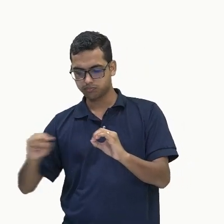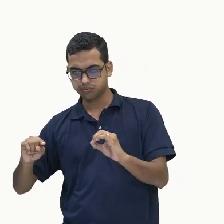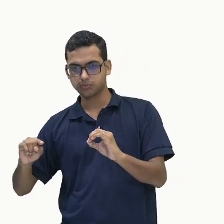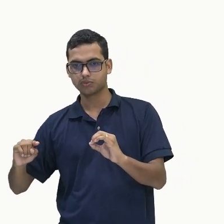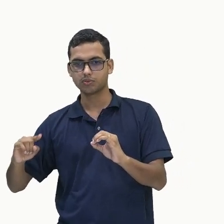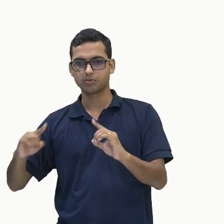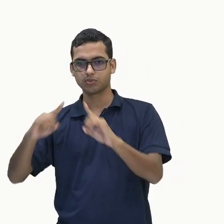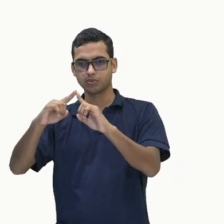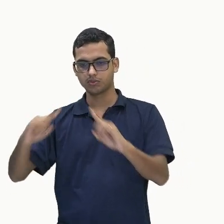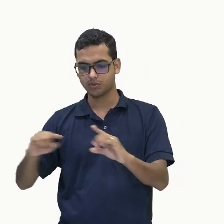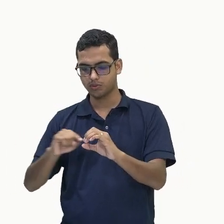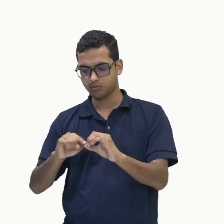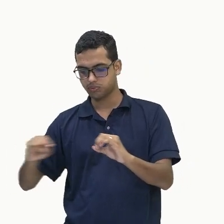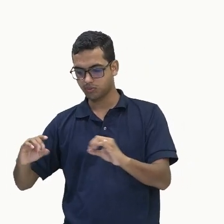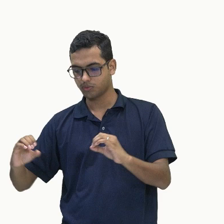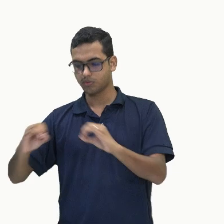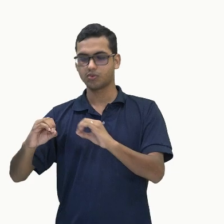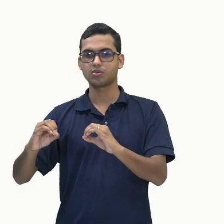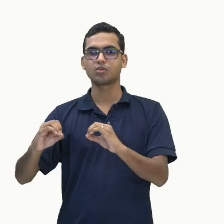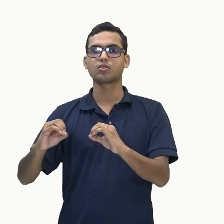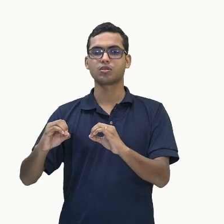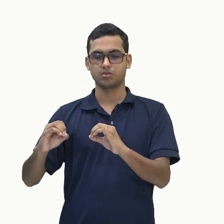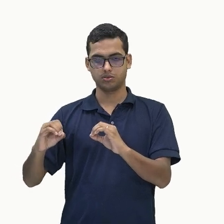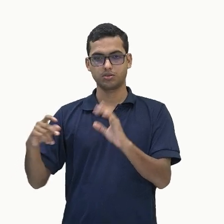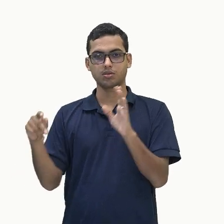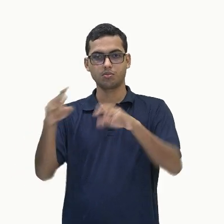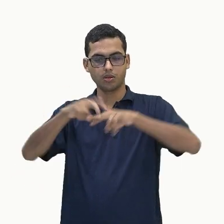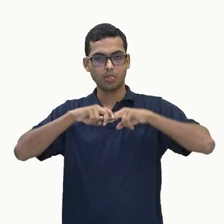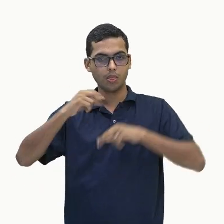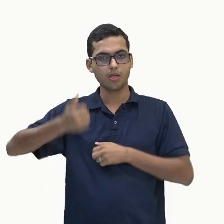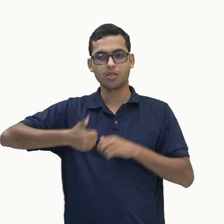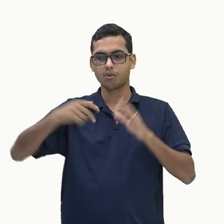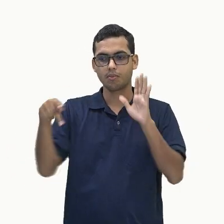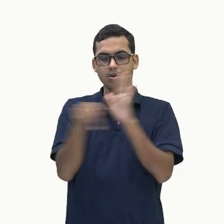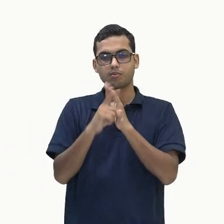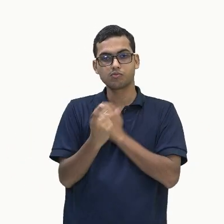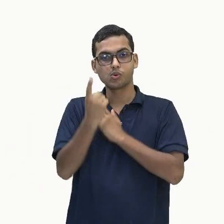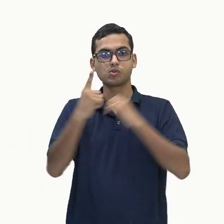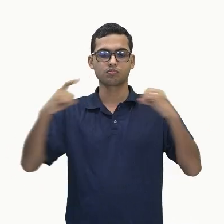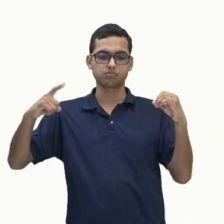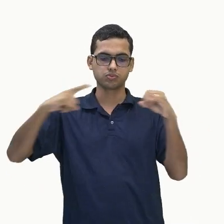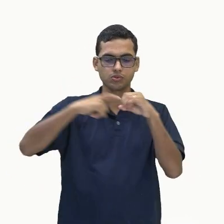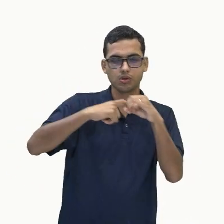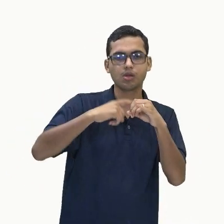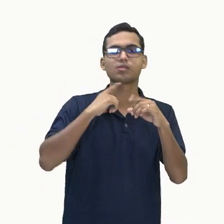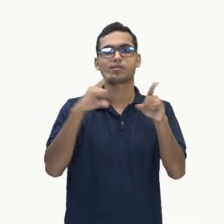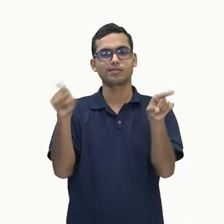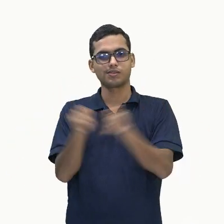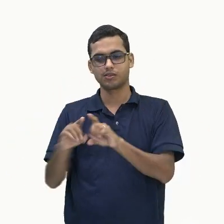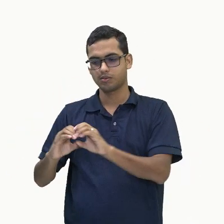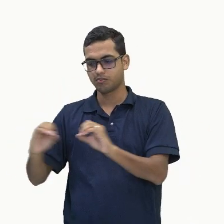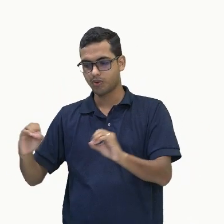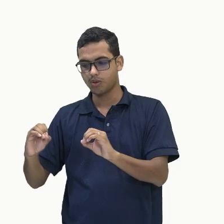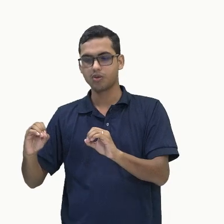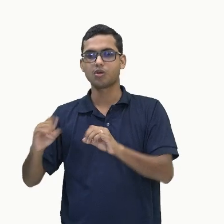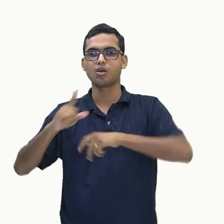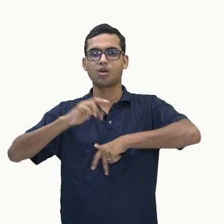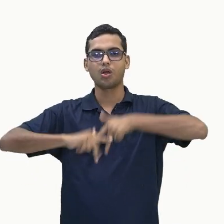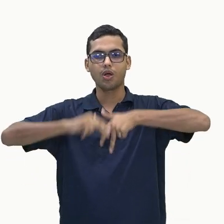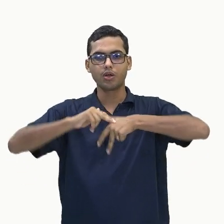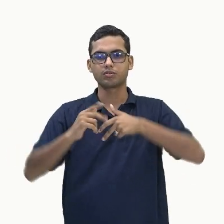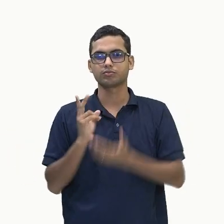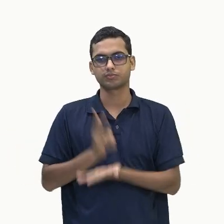gêmeos resultantes da mesma fecundação. Portanto, obrigatoriamente, eles vão apresentar o mesmo sexo. Então, a gente tem